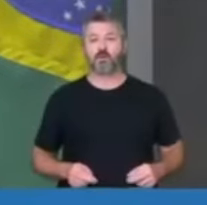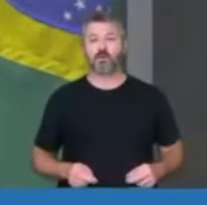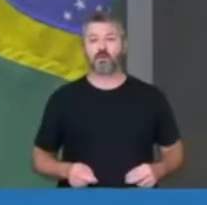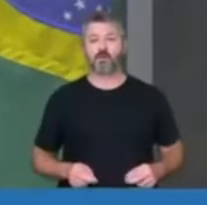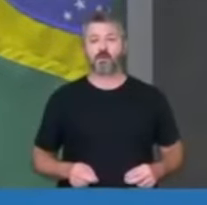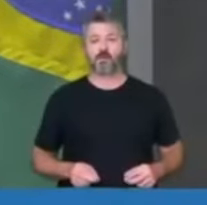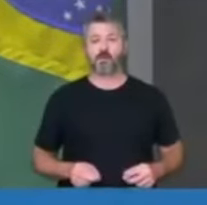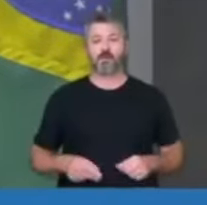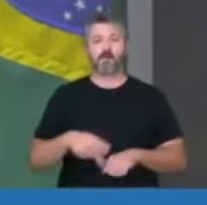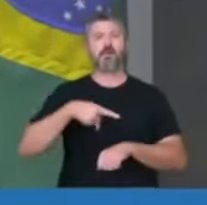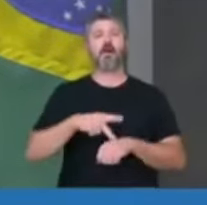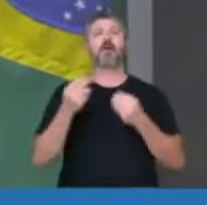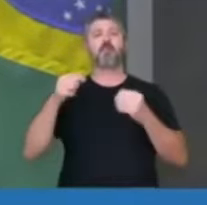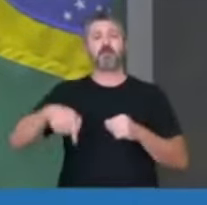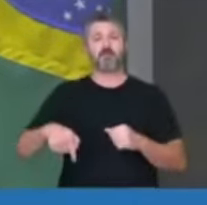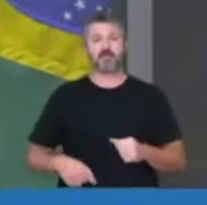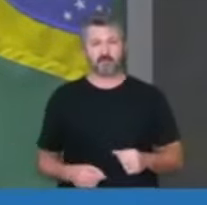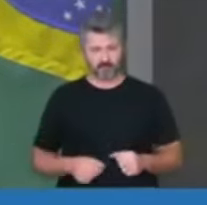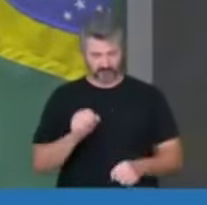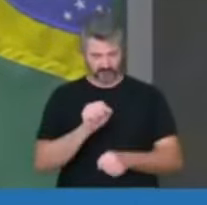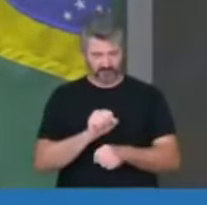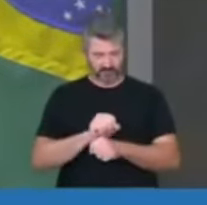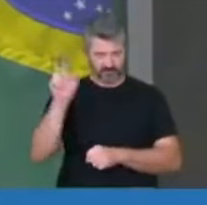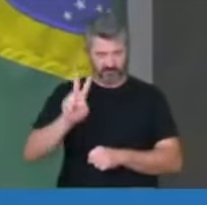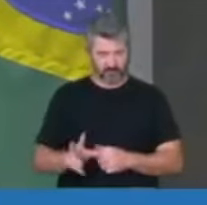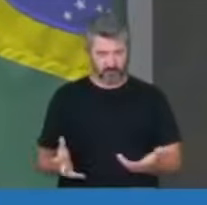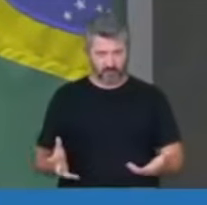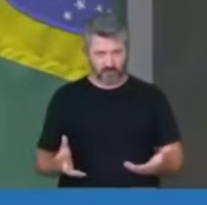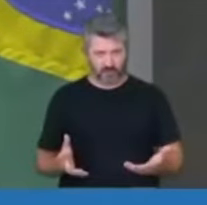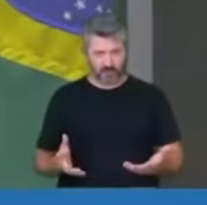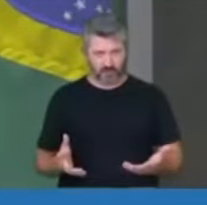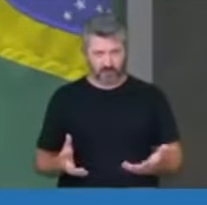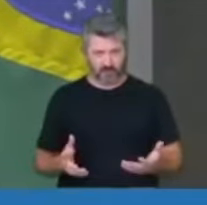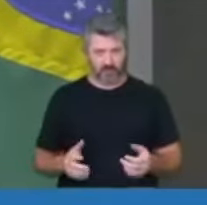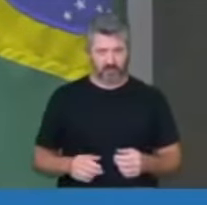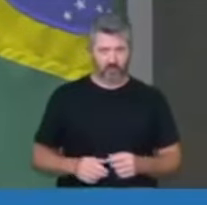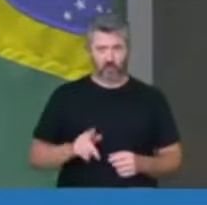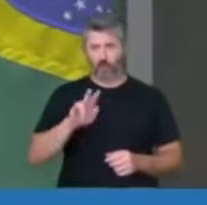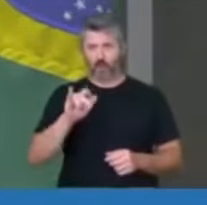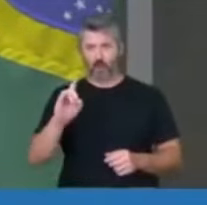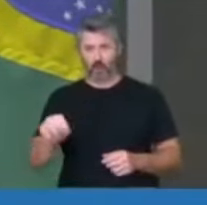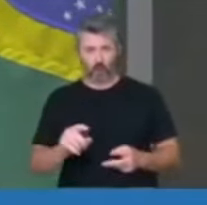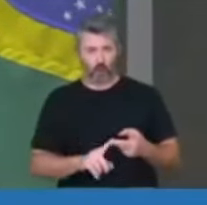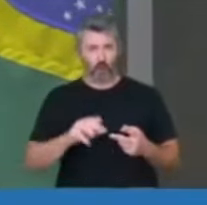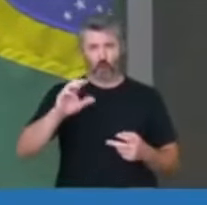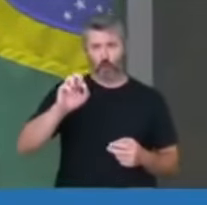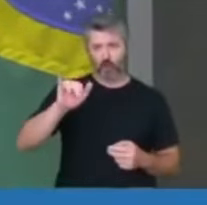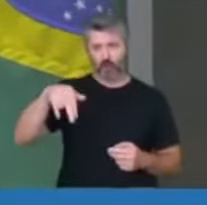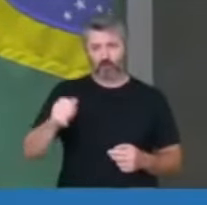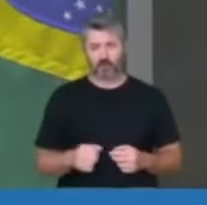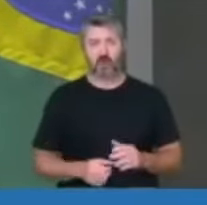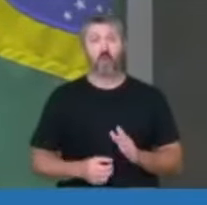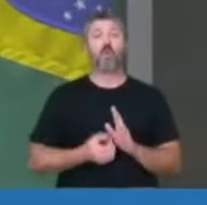Que país que a gente está vivendo? Vai esperar chegar a Venezuela? Vai ter que ter aqui um Juan Guaidó, uma Maria Corina? Quantos clesões